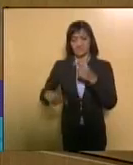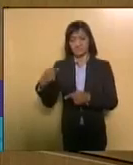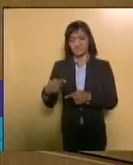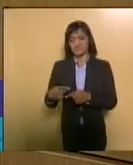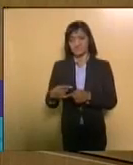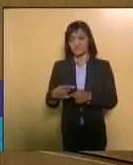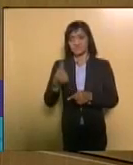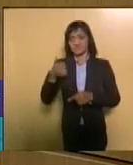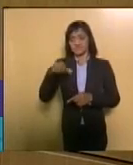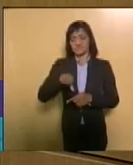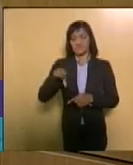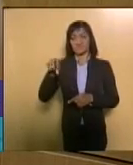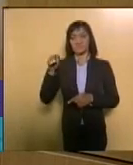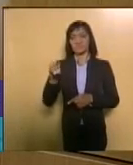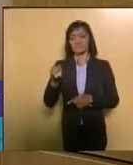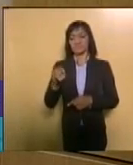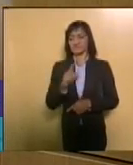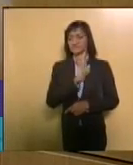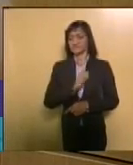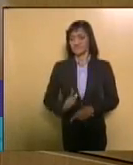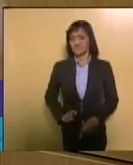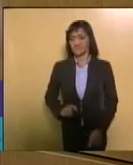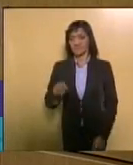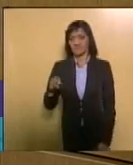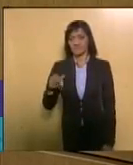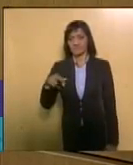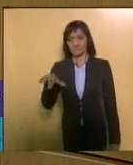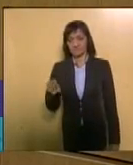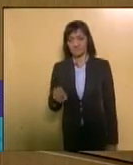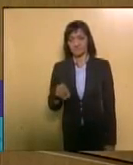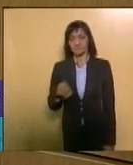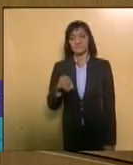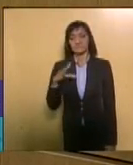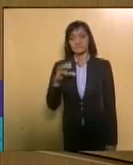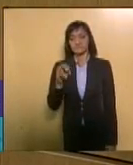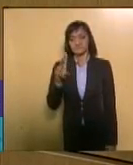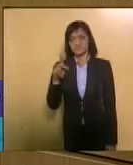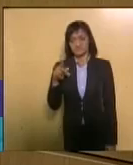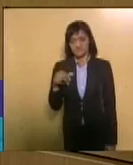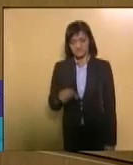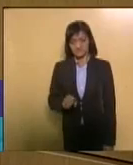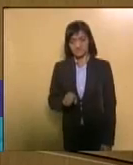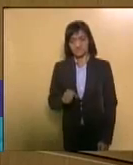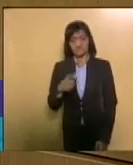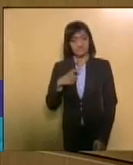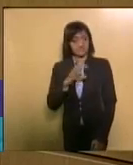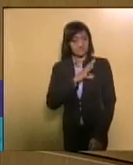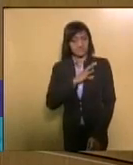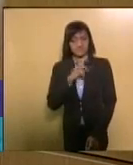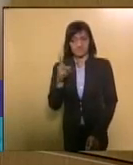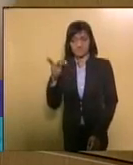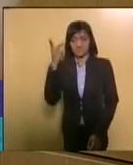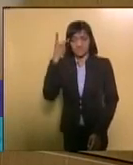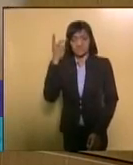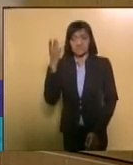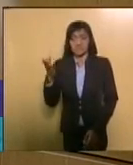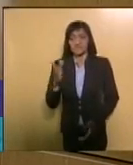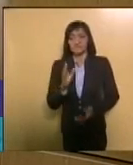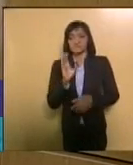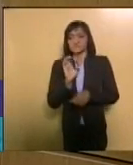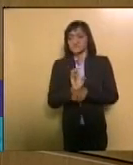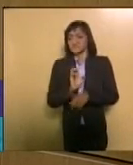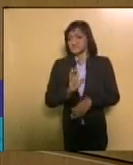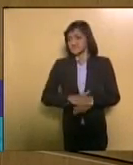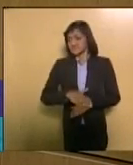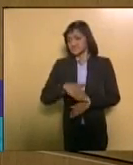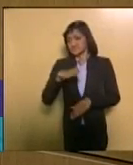anos 90 o governador era o Mário Covas e ele colocou a questão da Segurança Pública né São Paulo tava ali como um dos Estados com maior